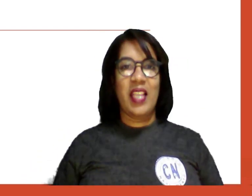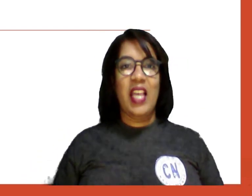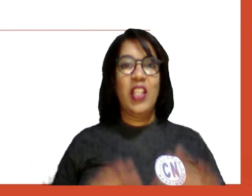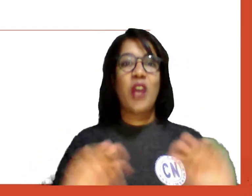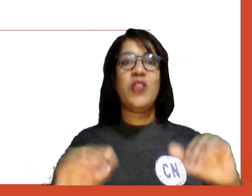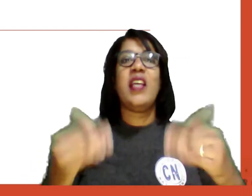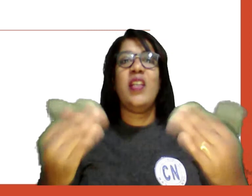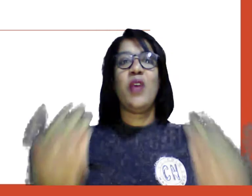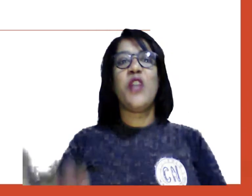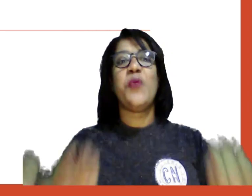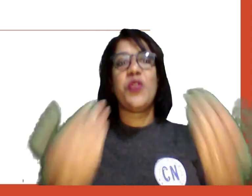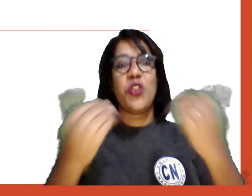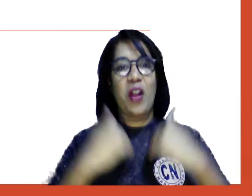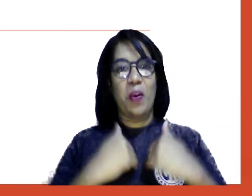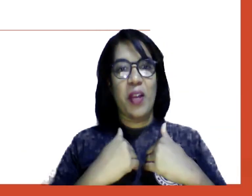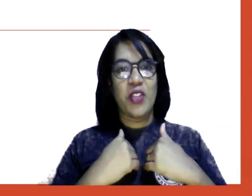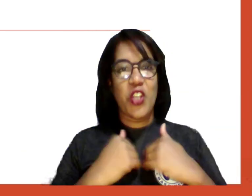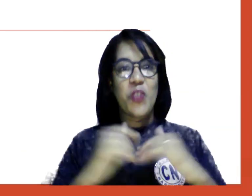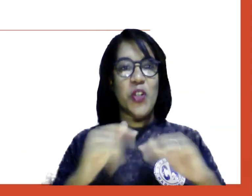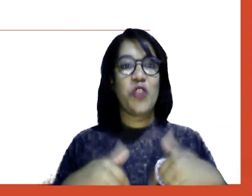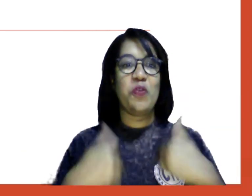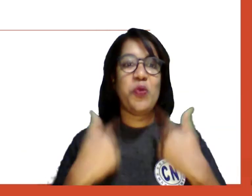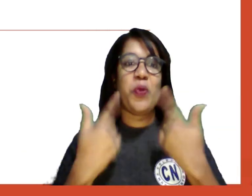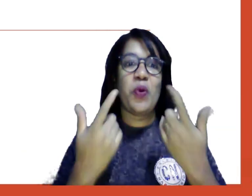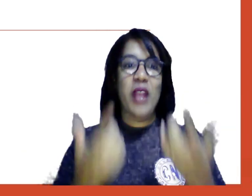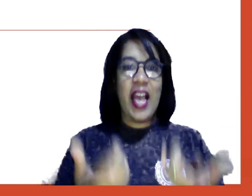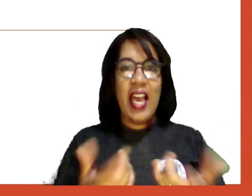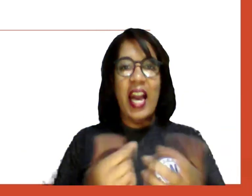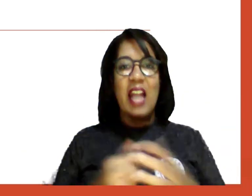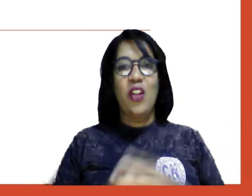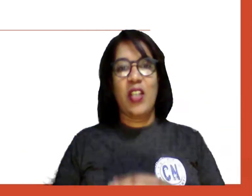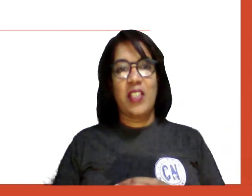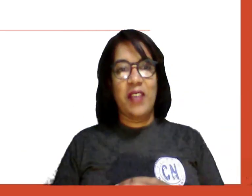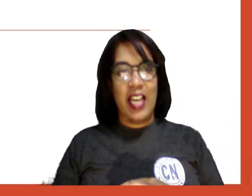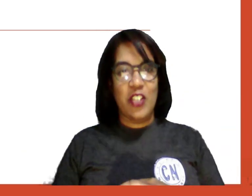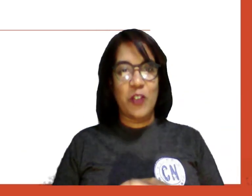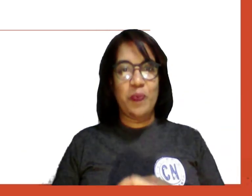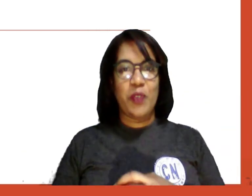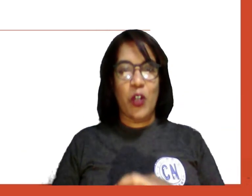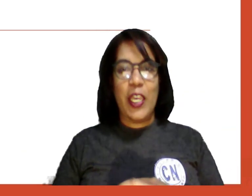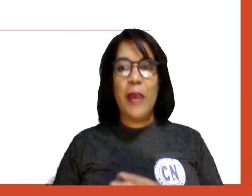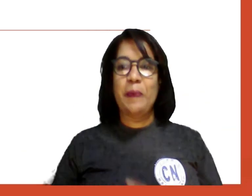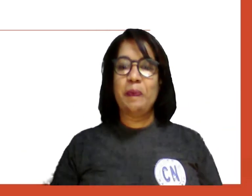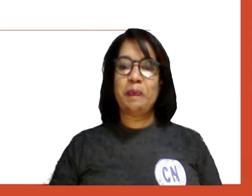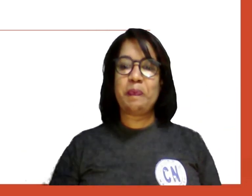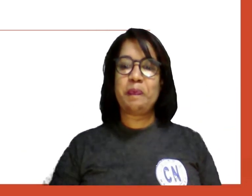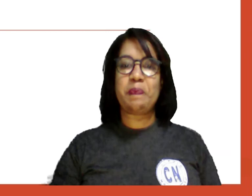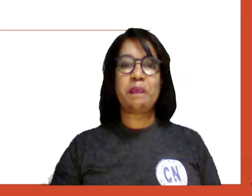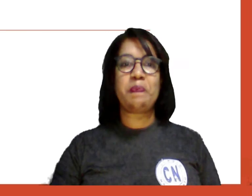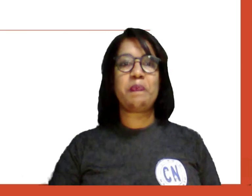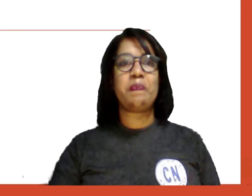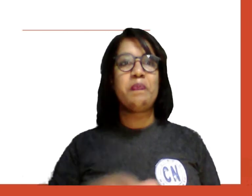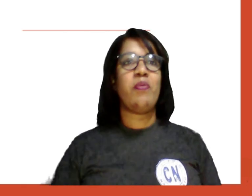verdade. Não só aquilo que as pessoas falam pra gente, mas nós vamos procurar a nossa verdade, ok?